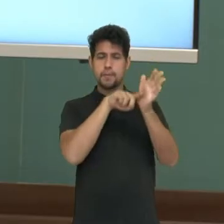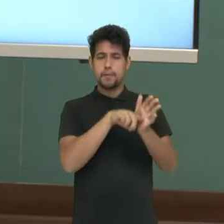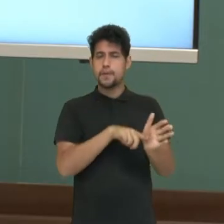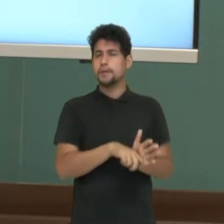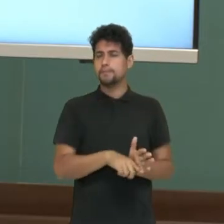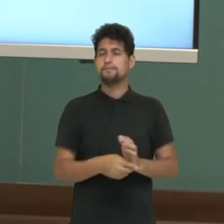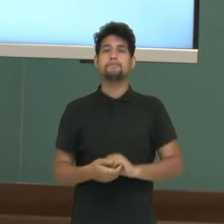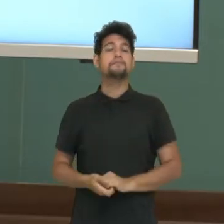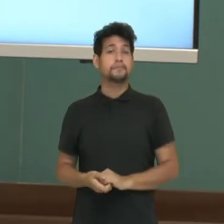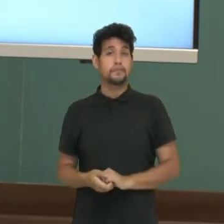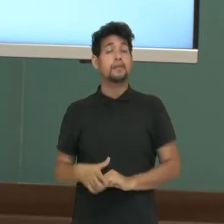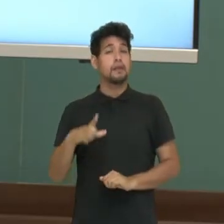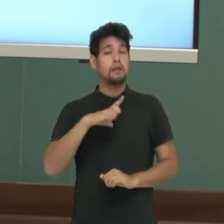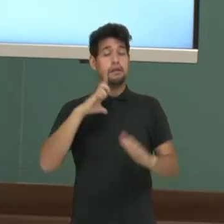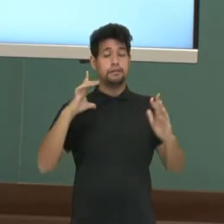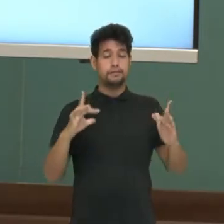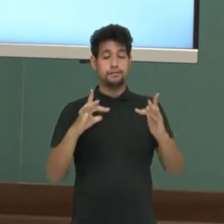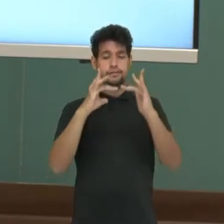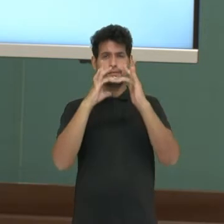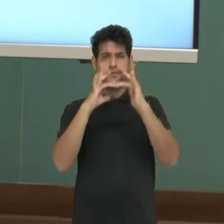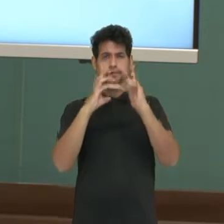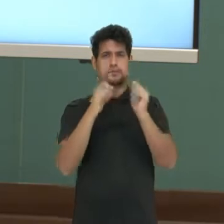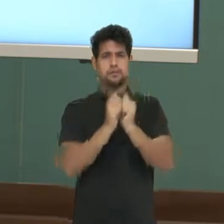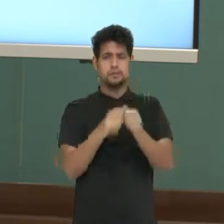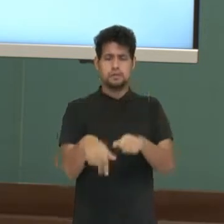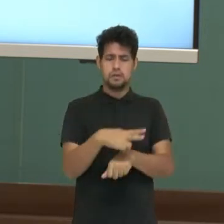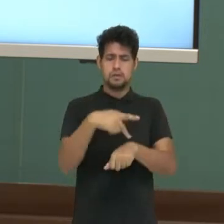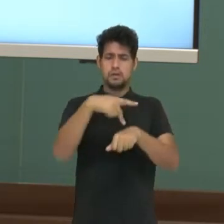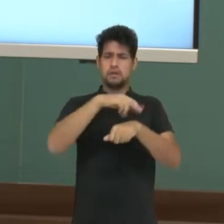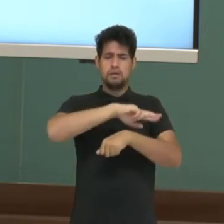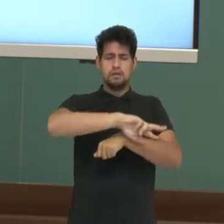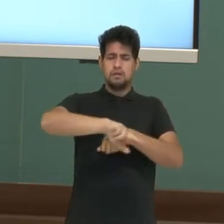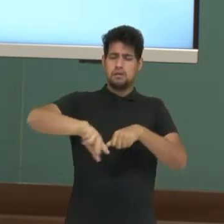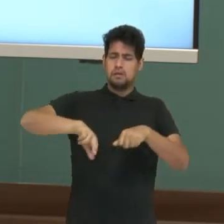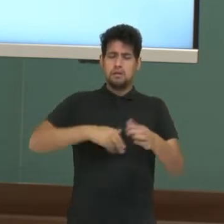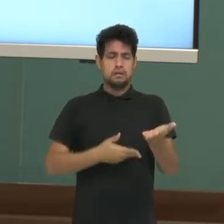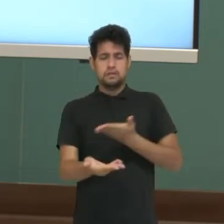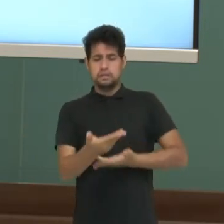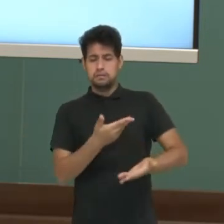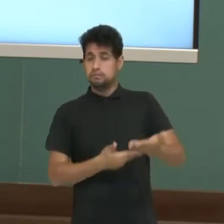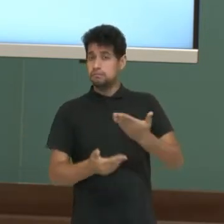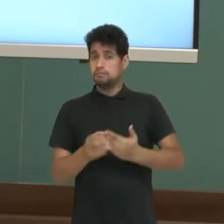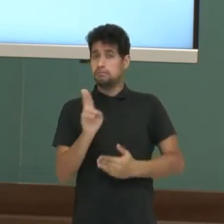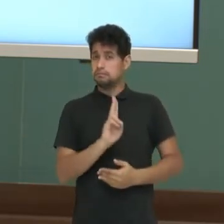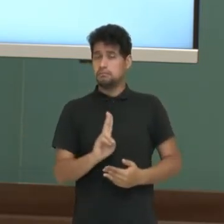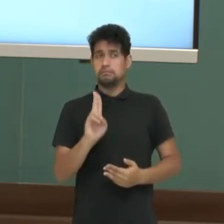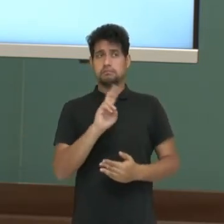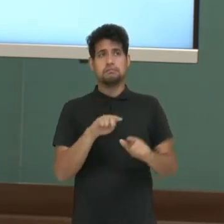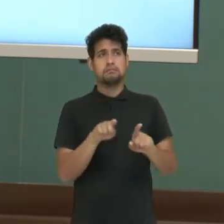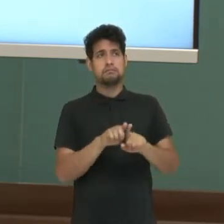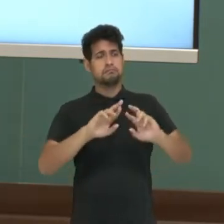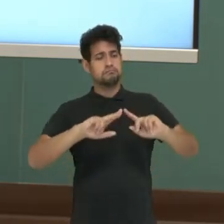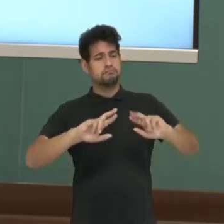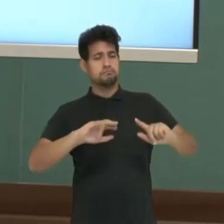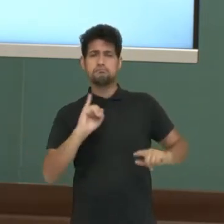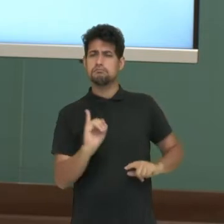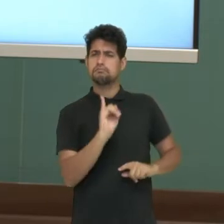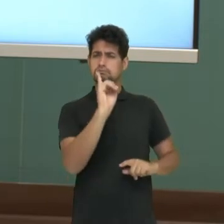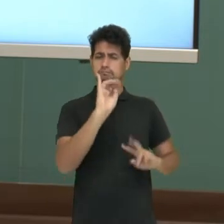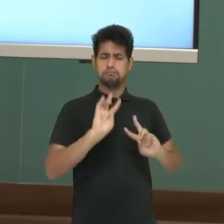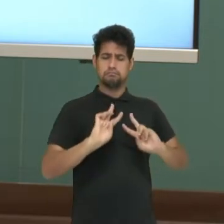científicas. Então há uma integração no geral entre os países para poder utilizar o continente para coisas importantes para a